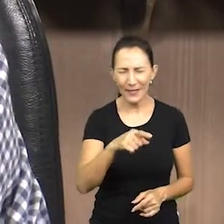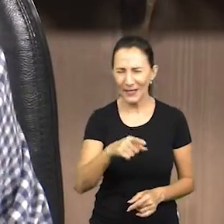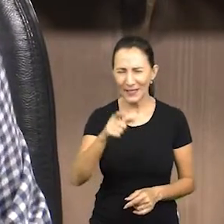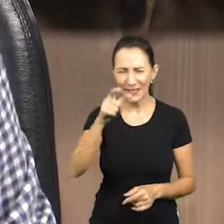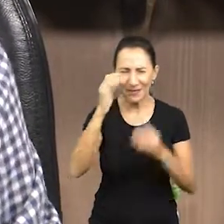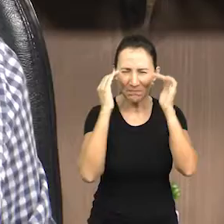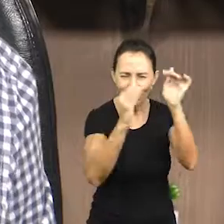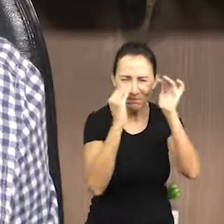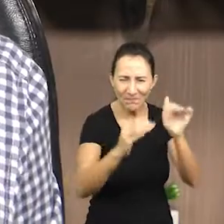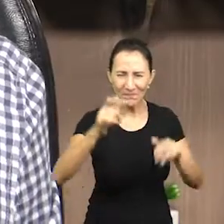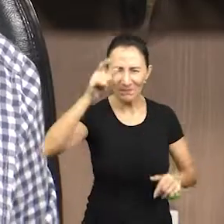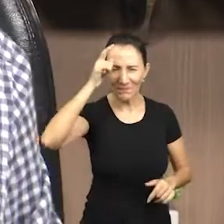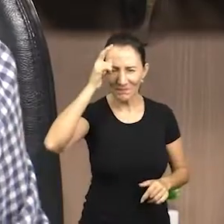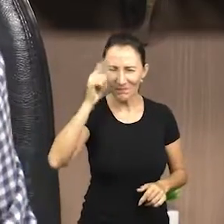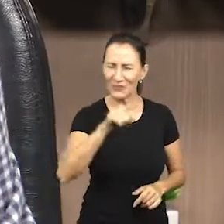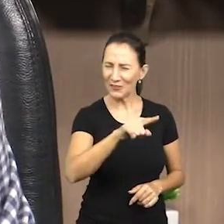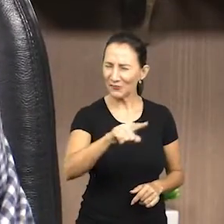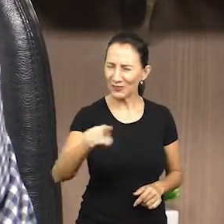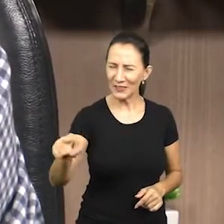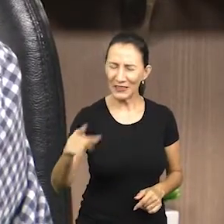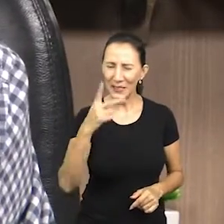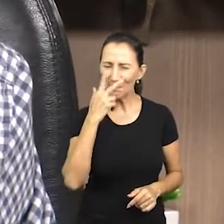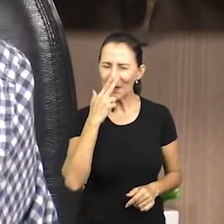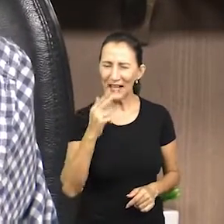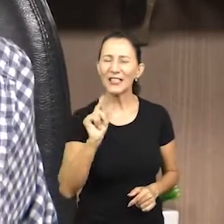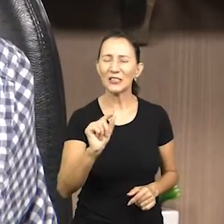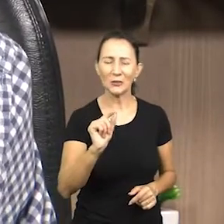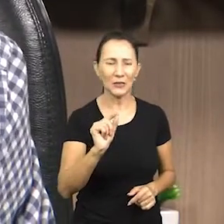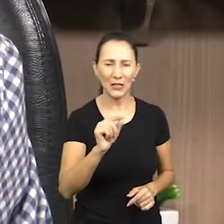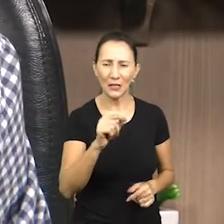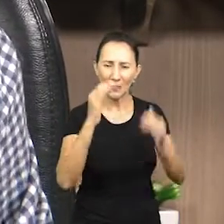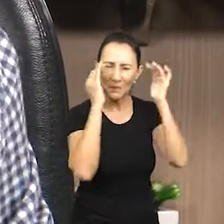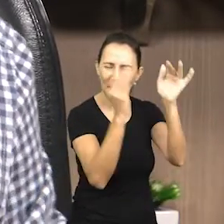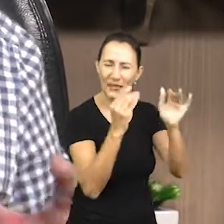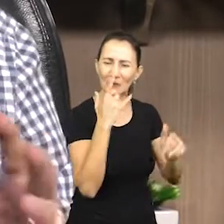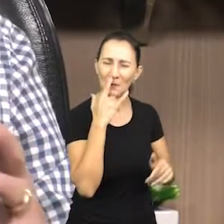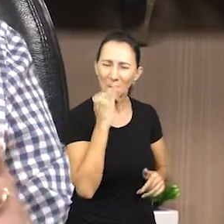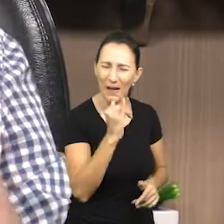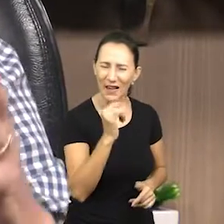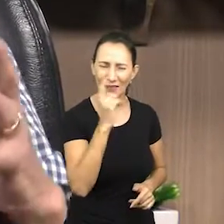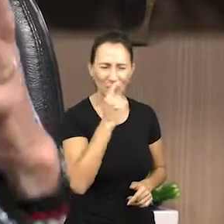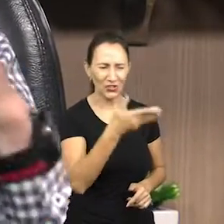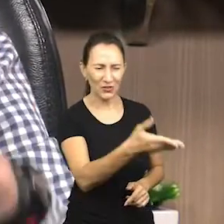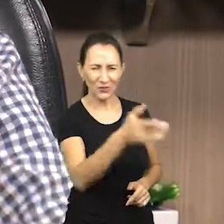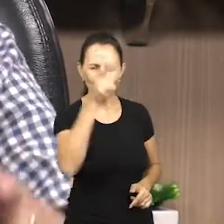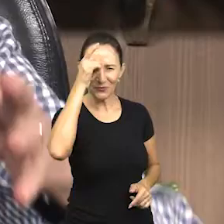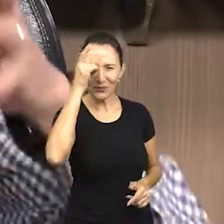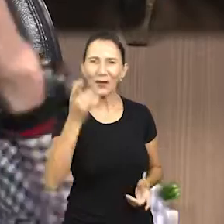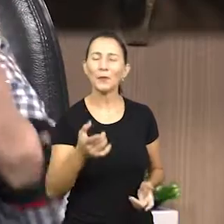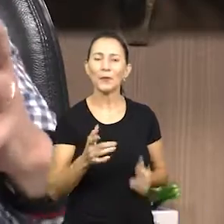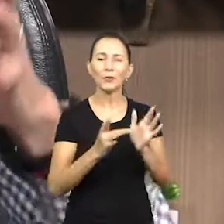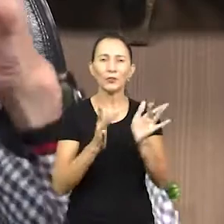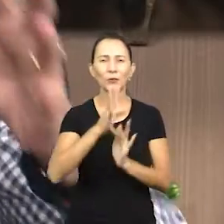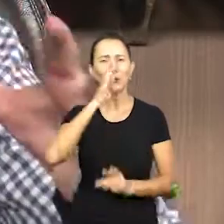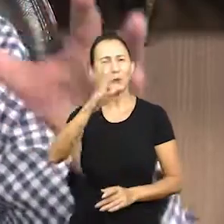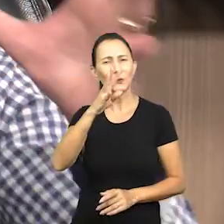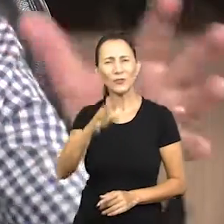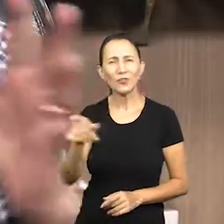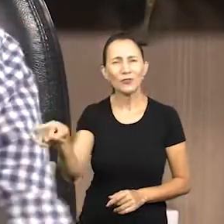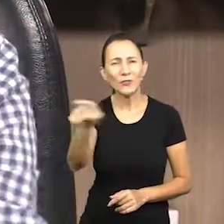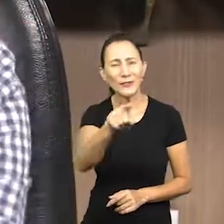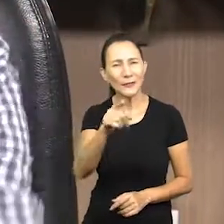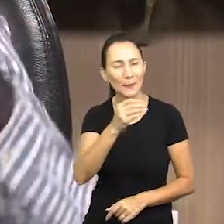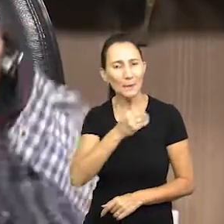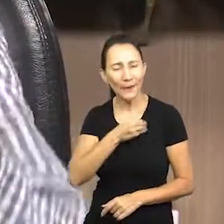diabo, vós sois filhos do diabo, que é o pai da mentira. Olha aí. Ele acusava, ele, vocês que não têm